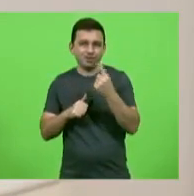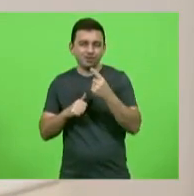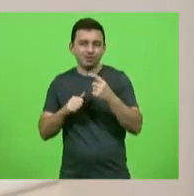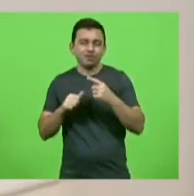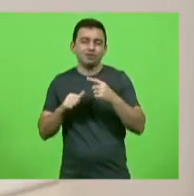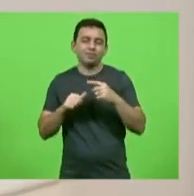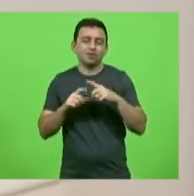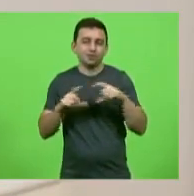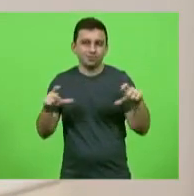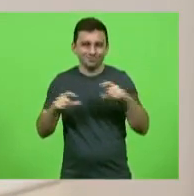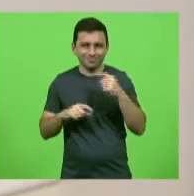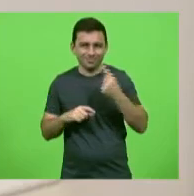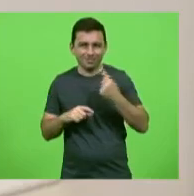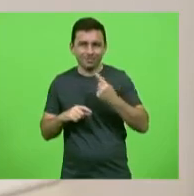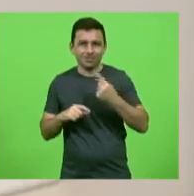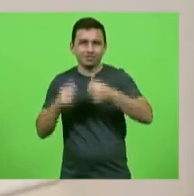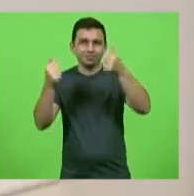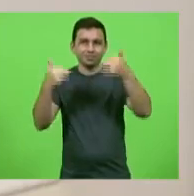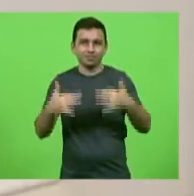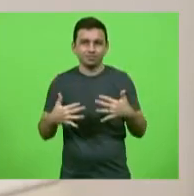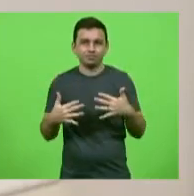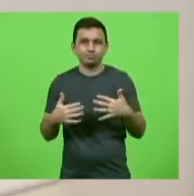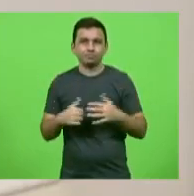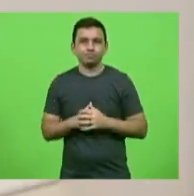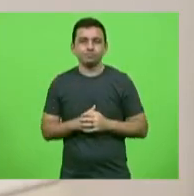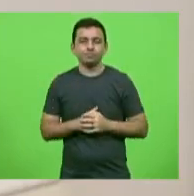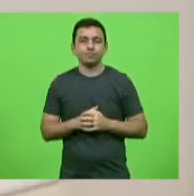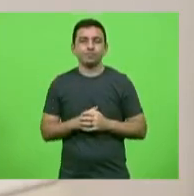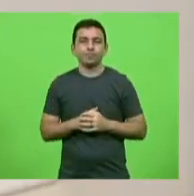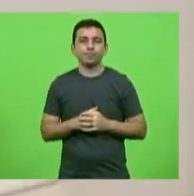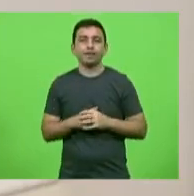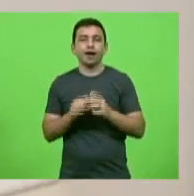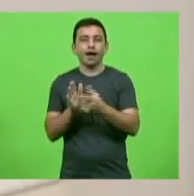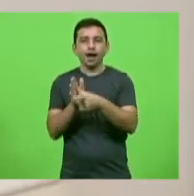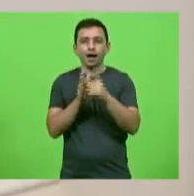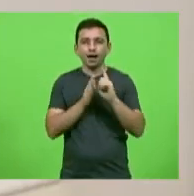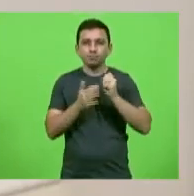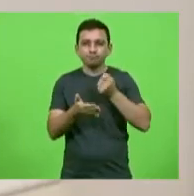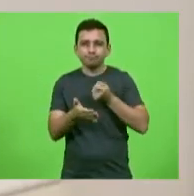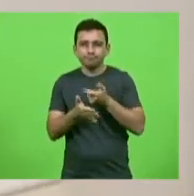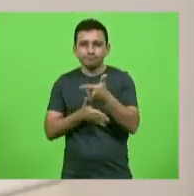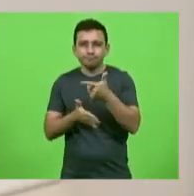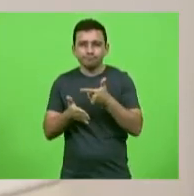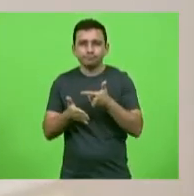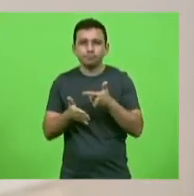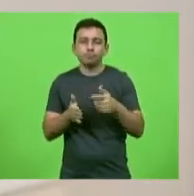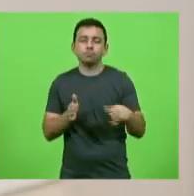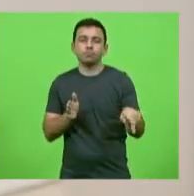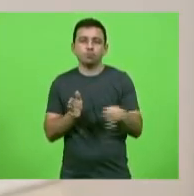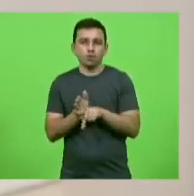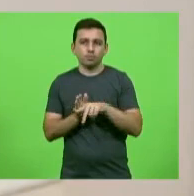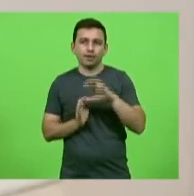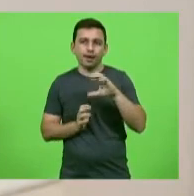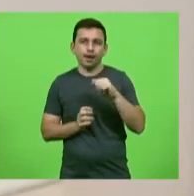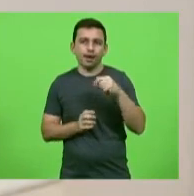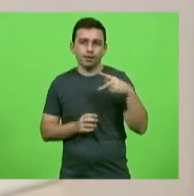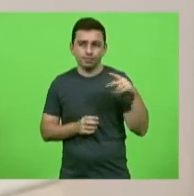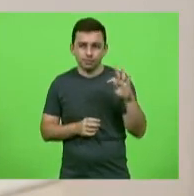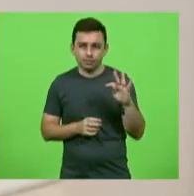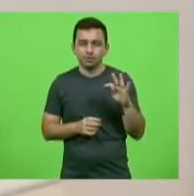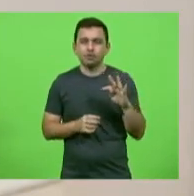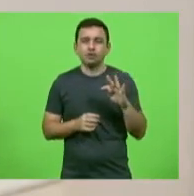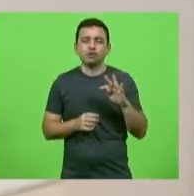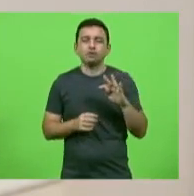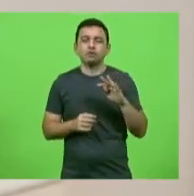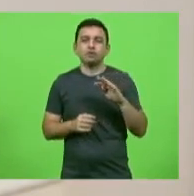artigo 1º, dispunha, parágrafo 1º, a antecipação de pagamentos prevista no caput observará